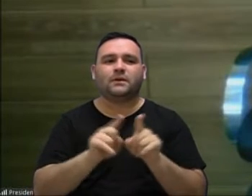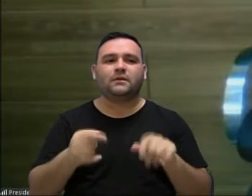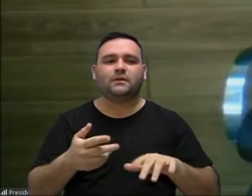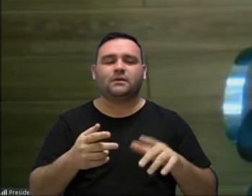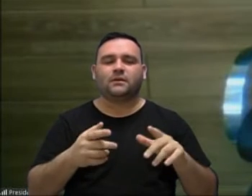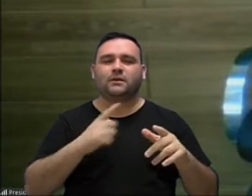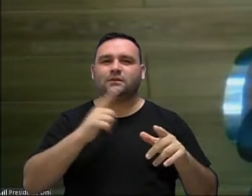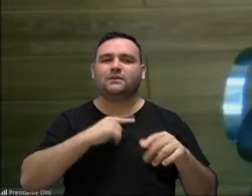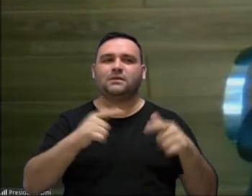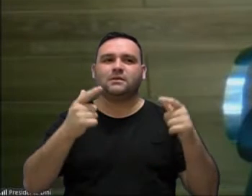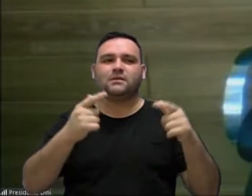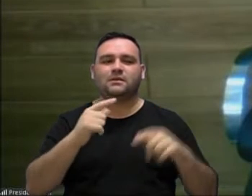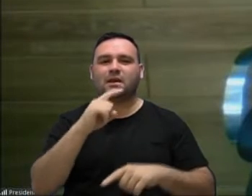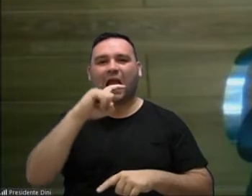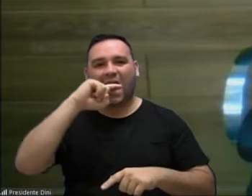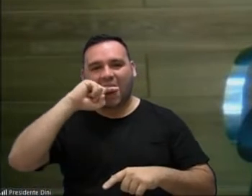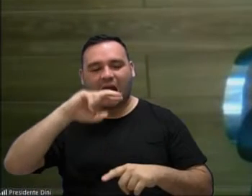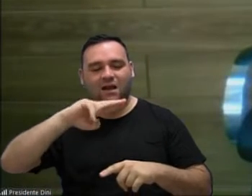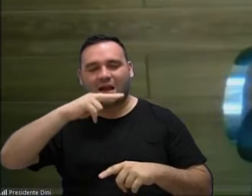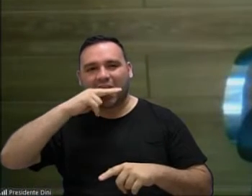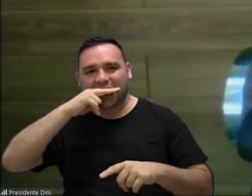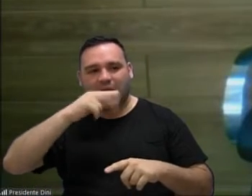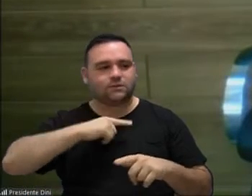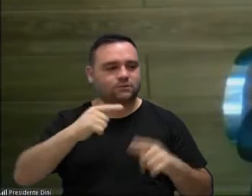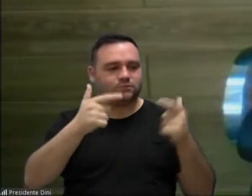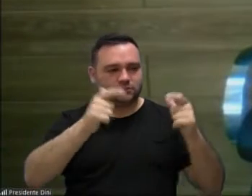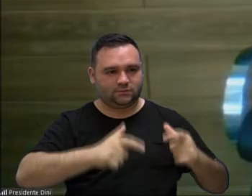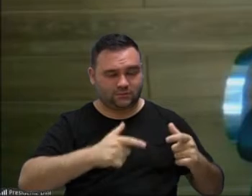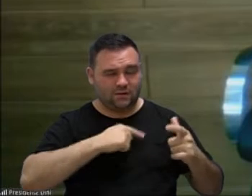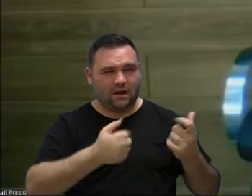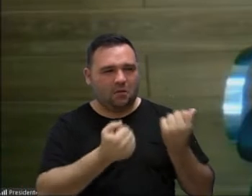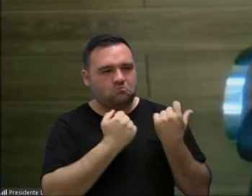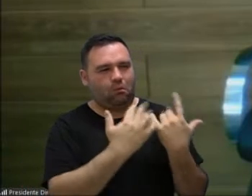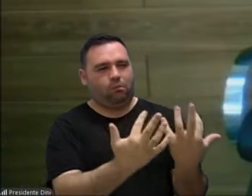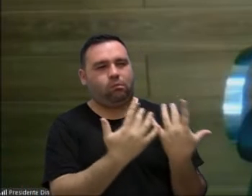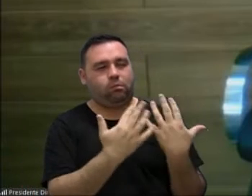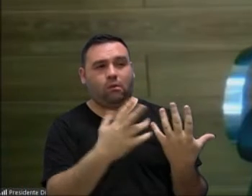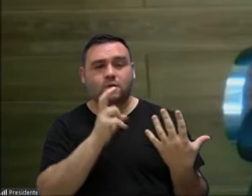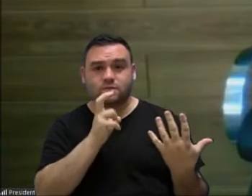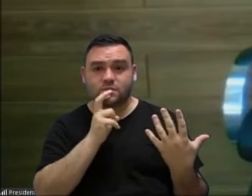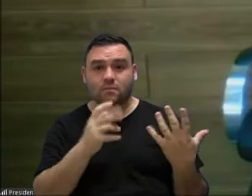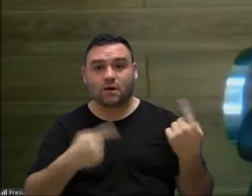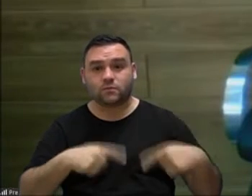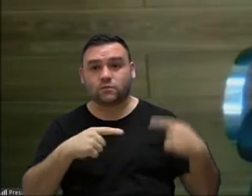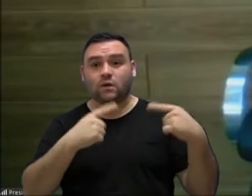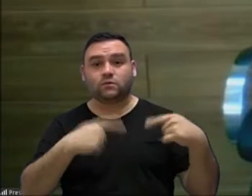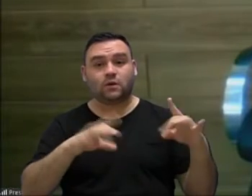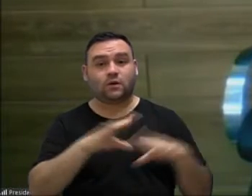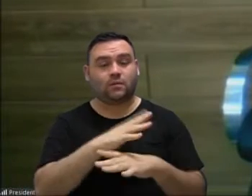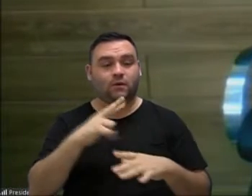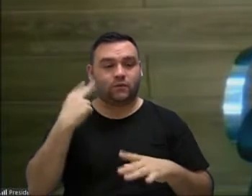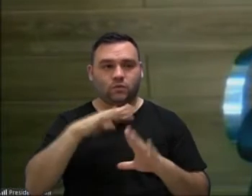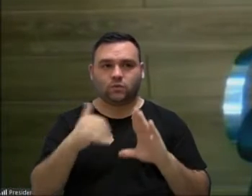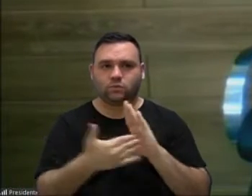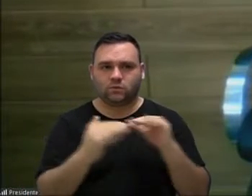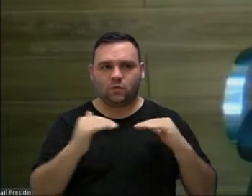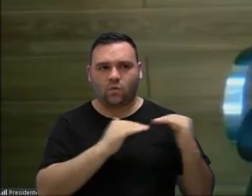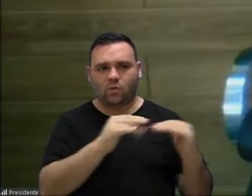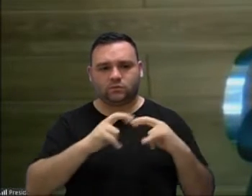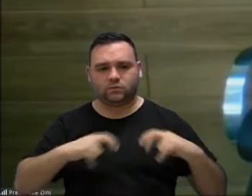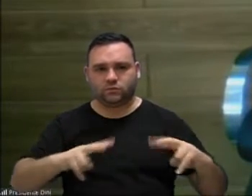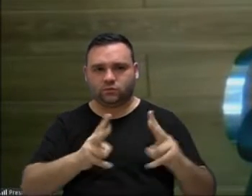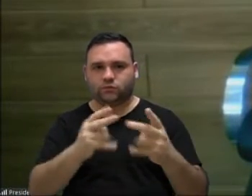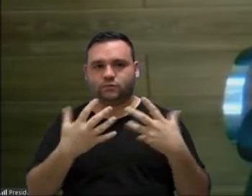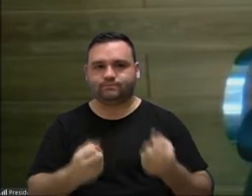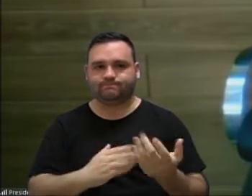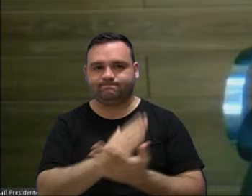carne de açúcar nas áreas rurais da cidade de Sorocaba. Em discussão, em encerrada discussão, os vereadores se concordam por maneiras como estão,